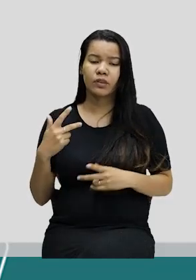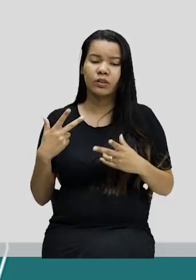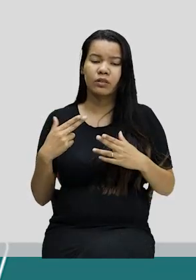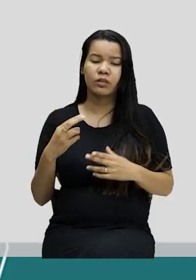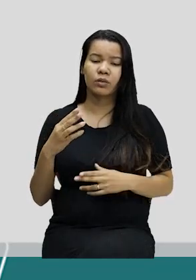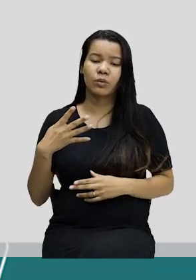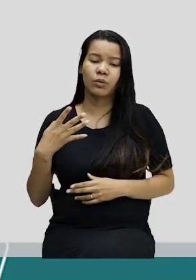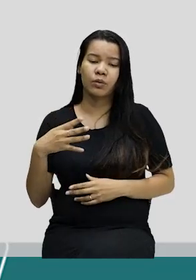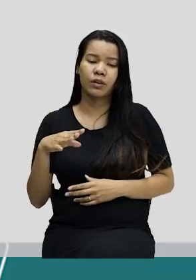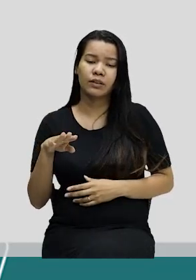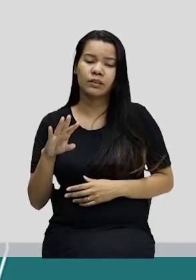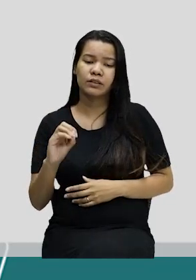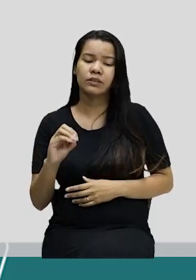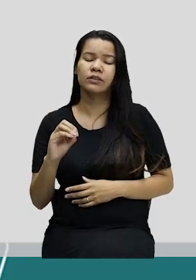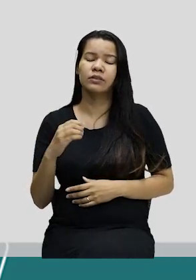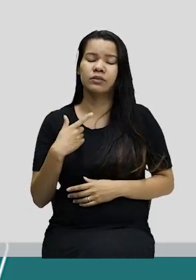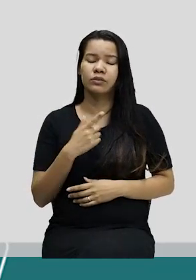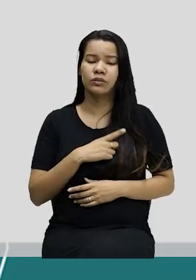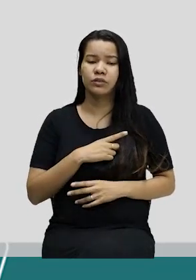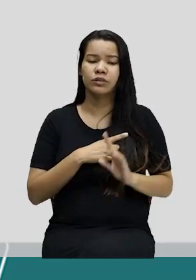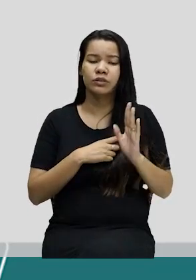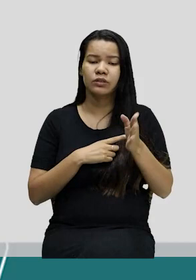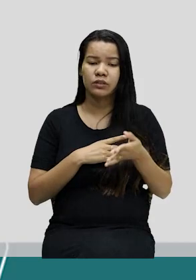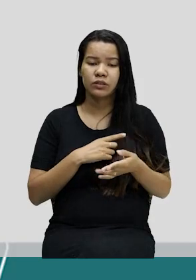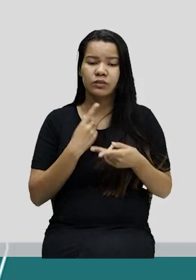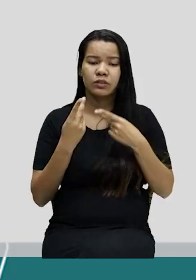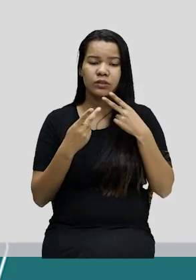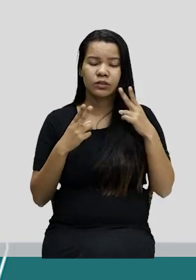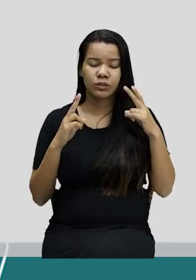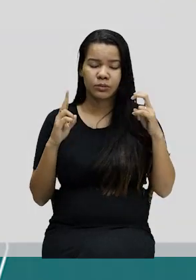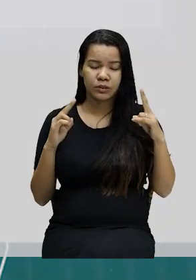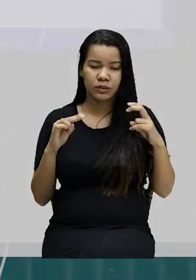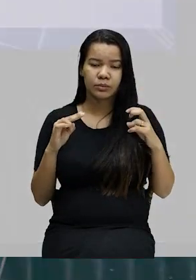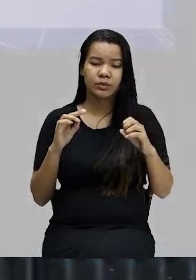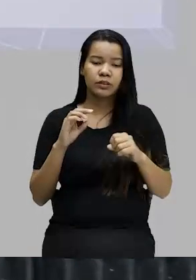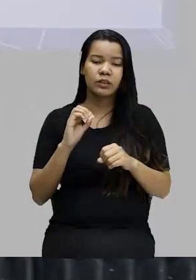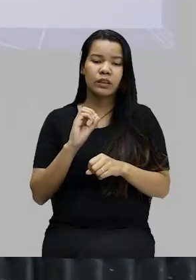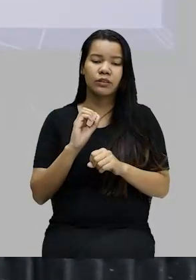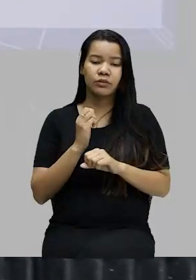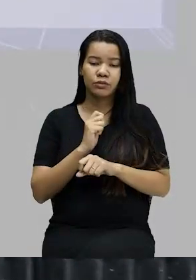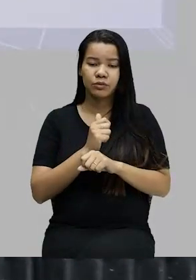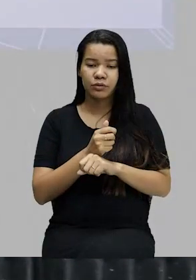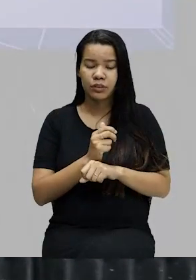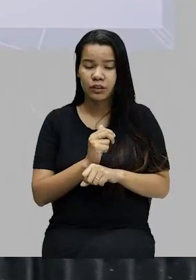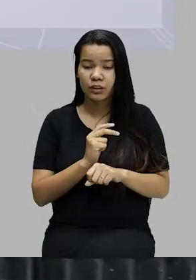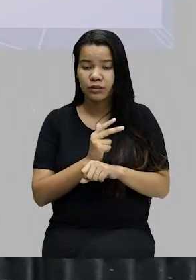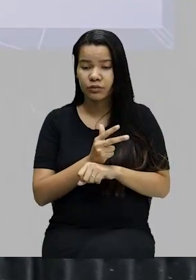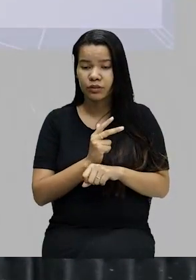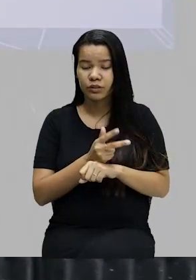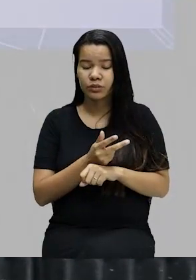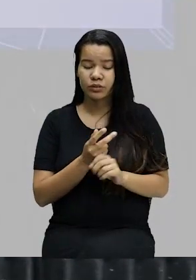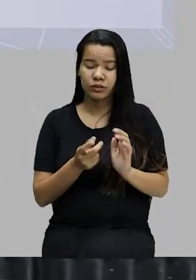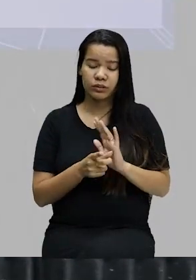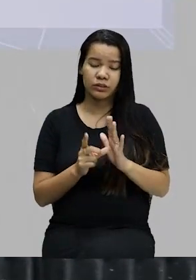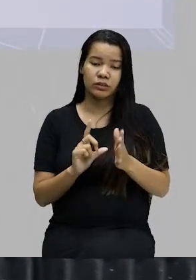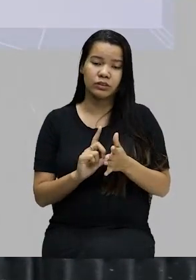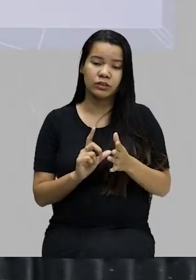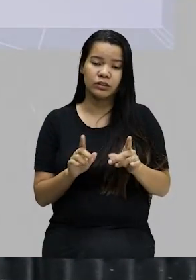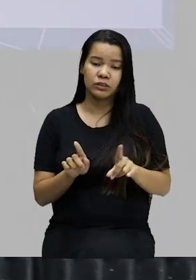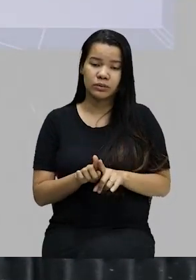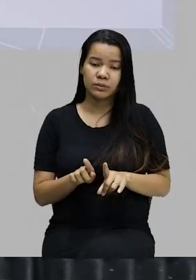de massa atômica, né? Já trabalhamos essa temática em vídeos anteriores, ok? Lembrando